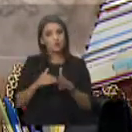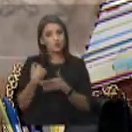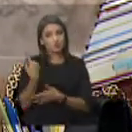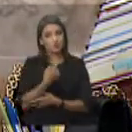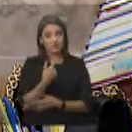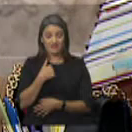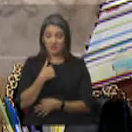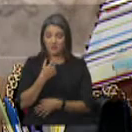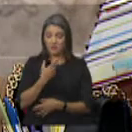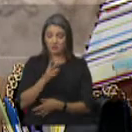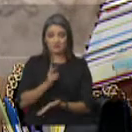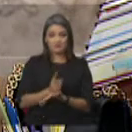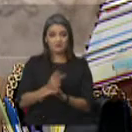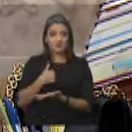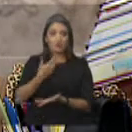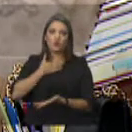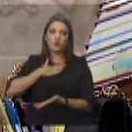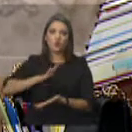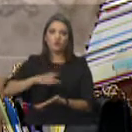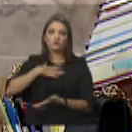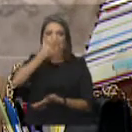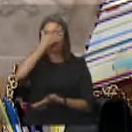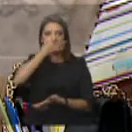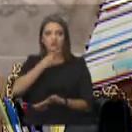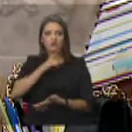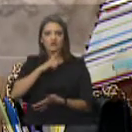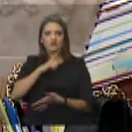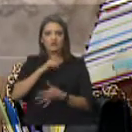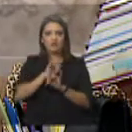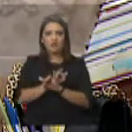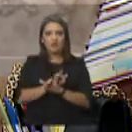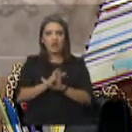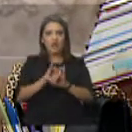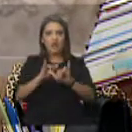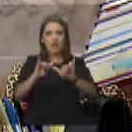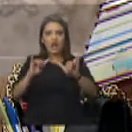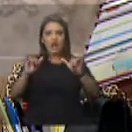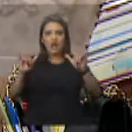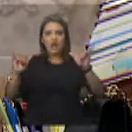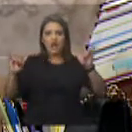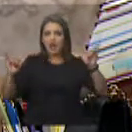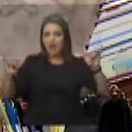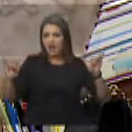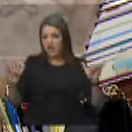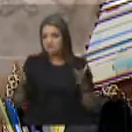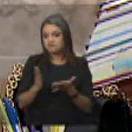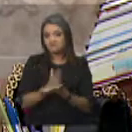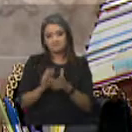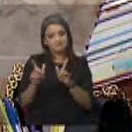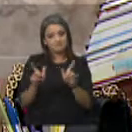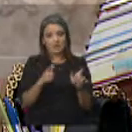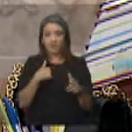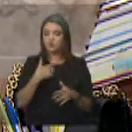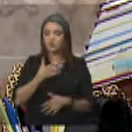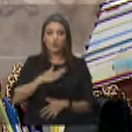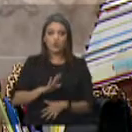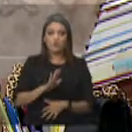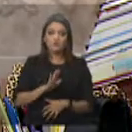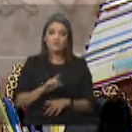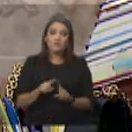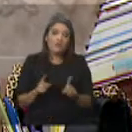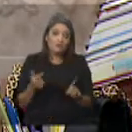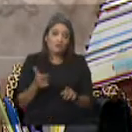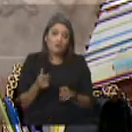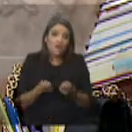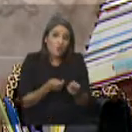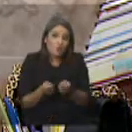particularmente, não gosto que a minha imagem seja produzida e replicada em determinados locais. Não temos controle sobre isso,